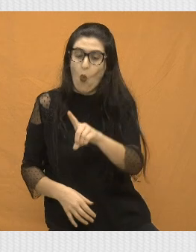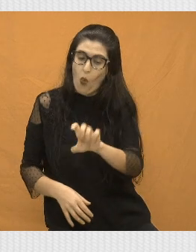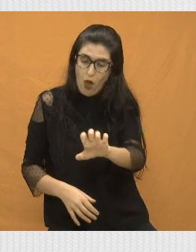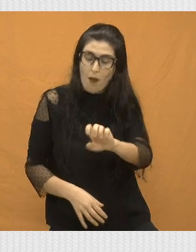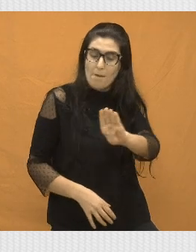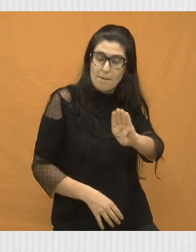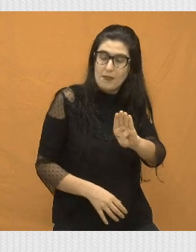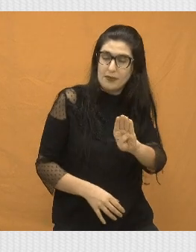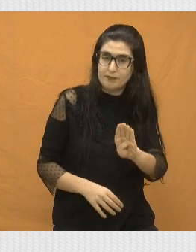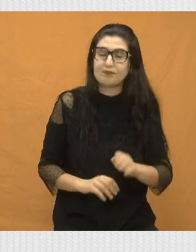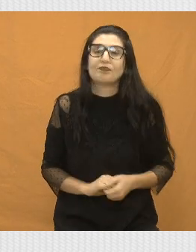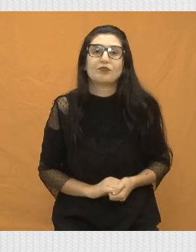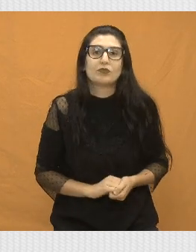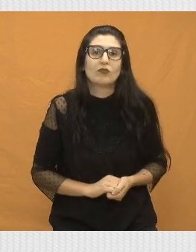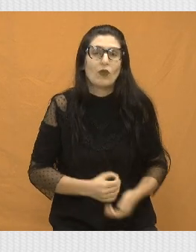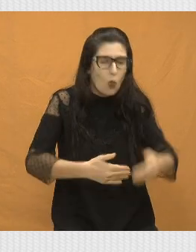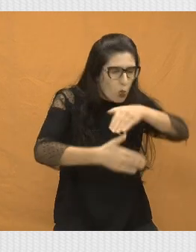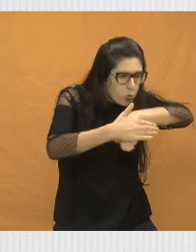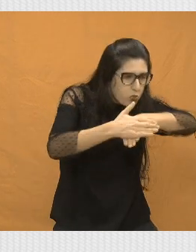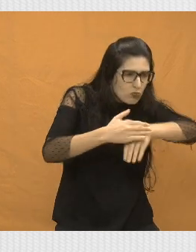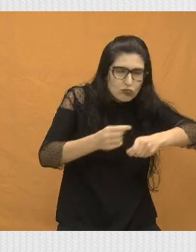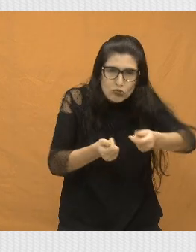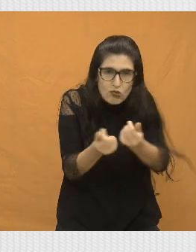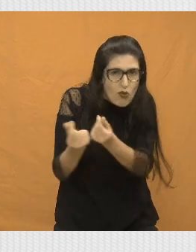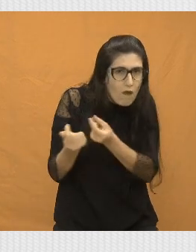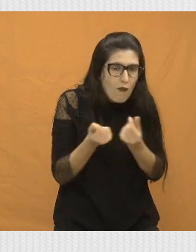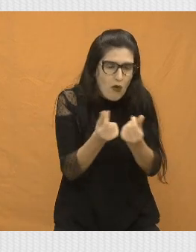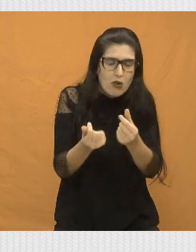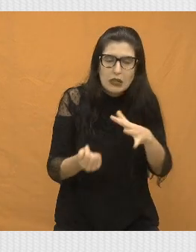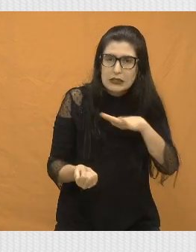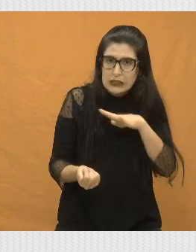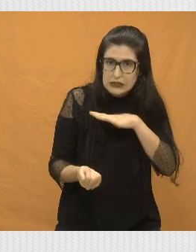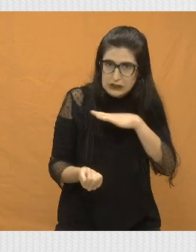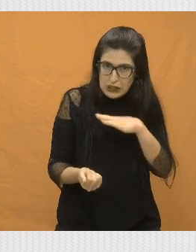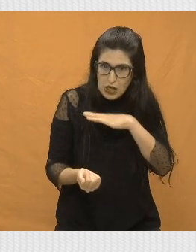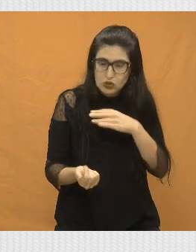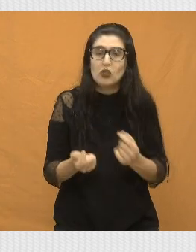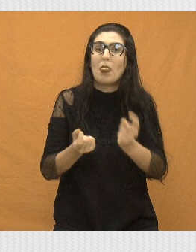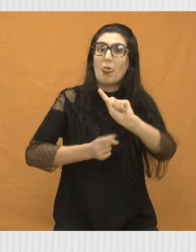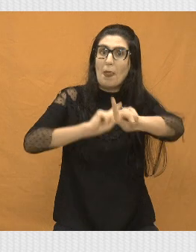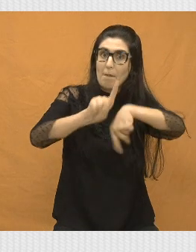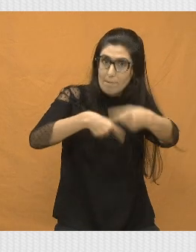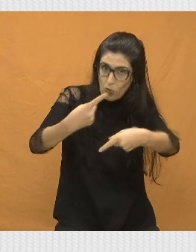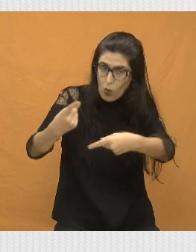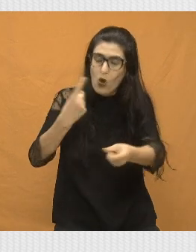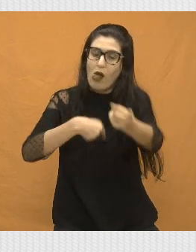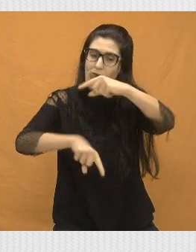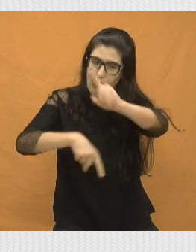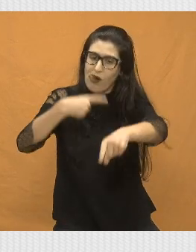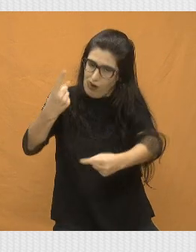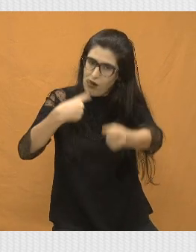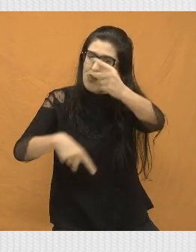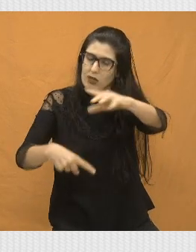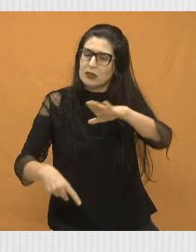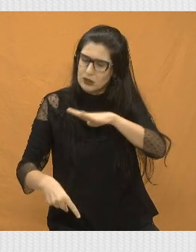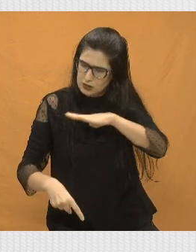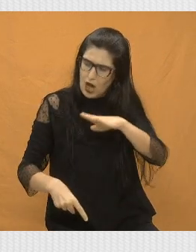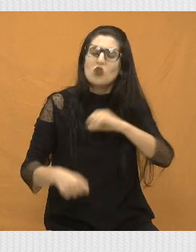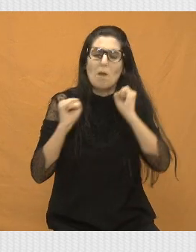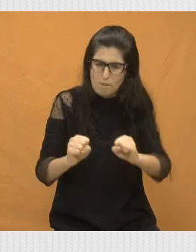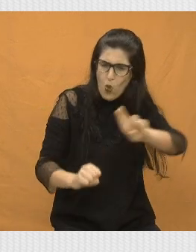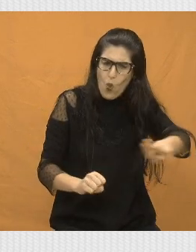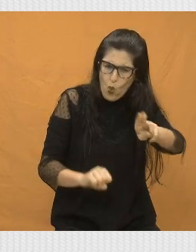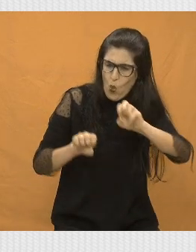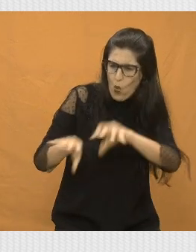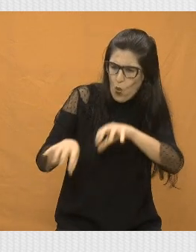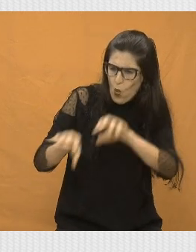que é retido na fonte do município, que depois retorna para o município para utilizar na educação, que ficou na ordem